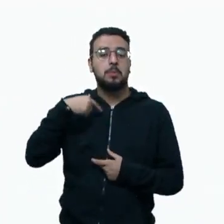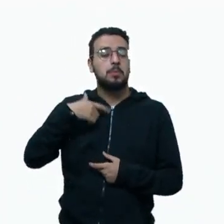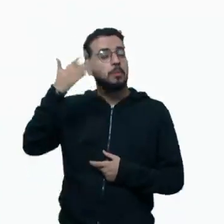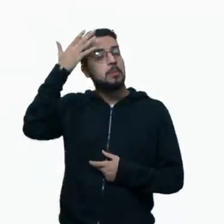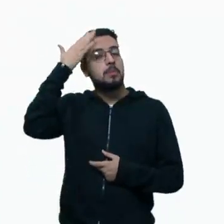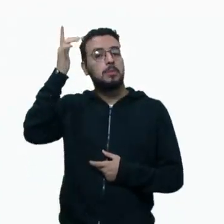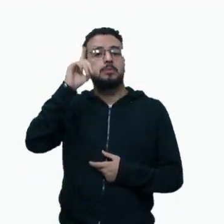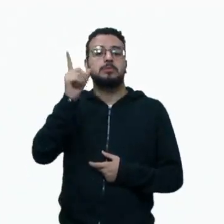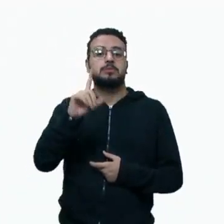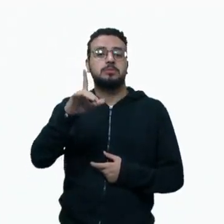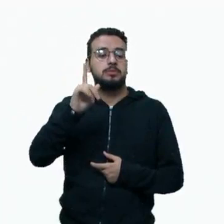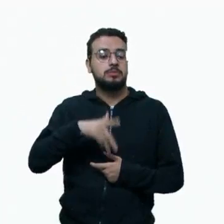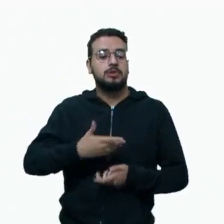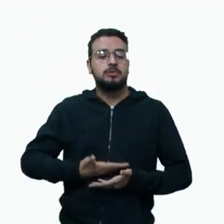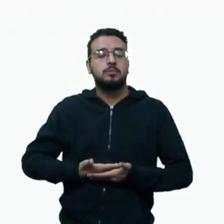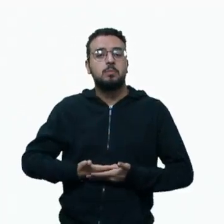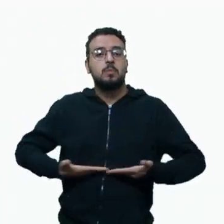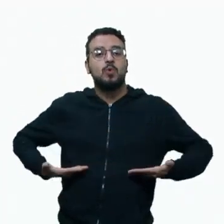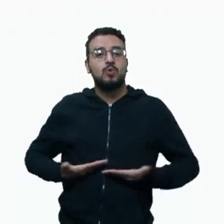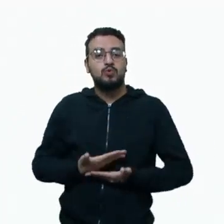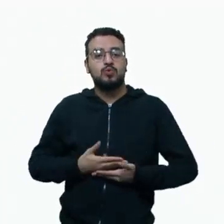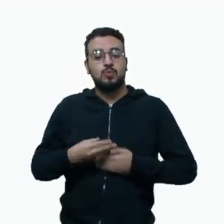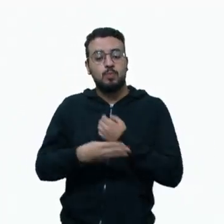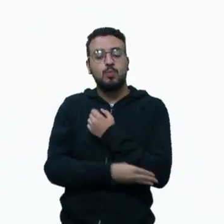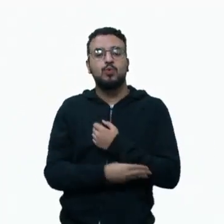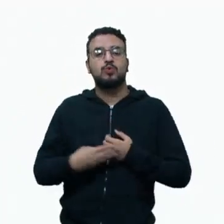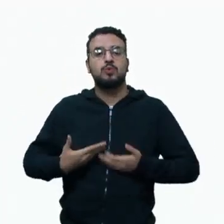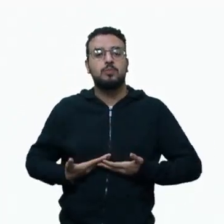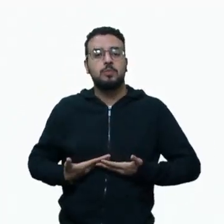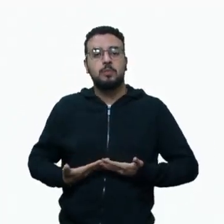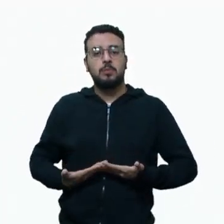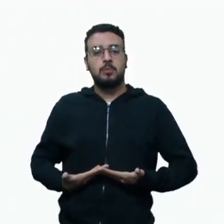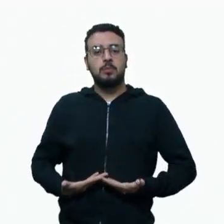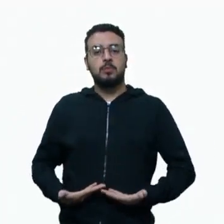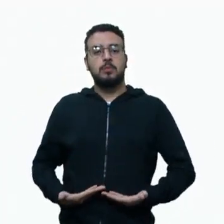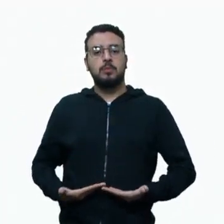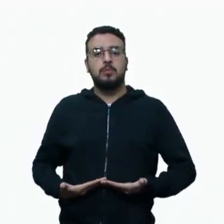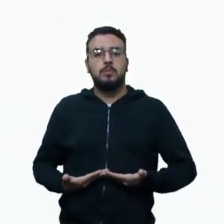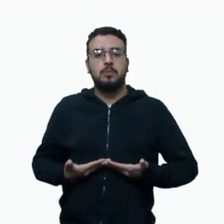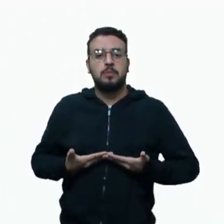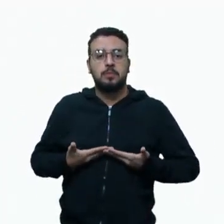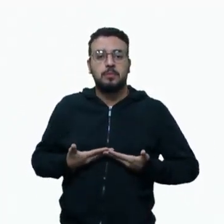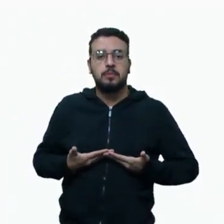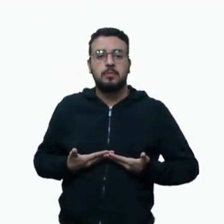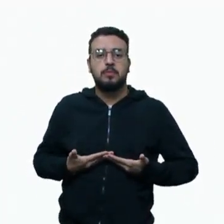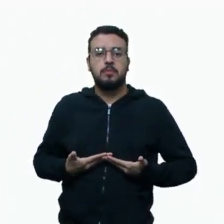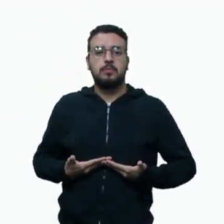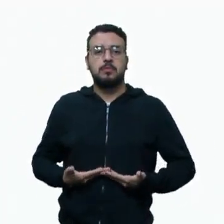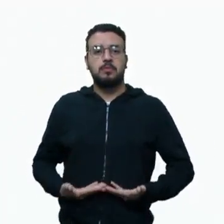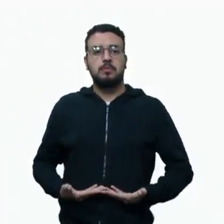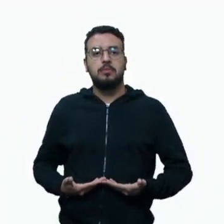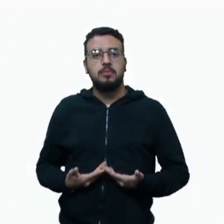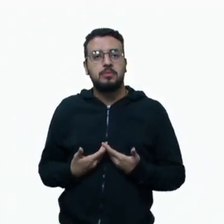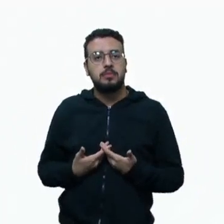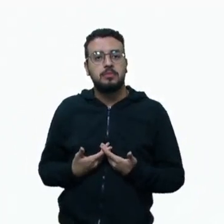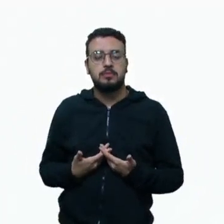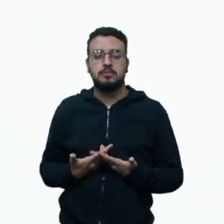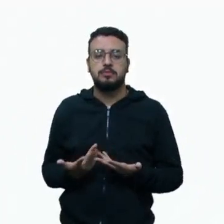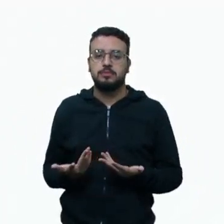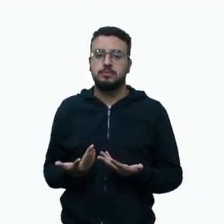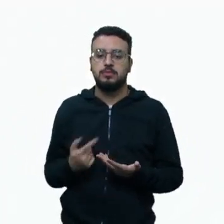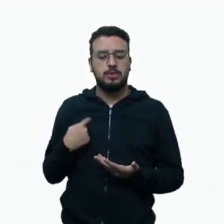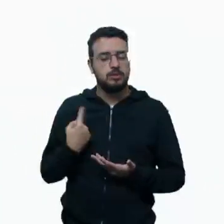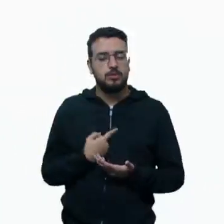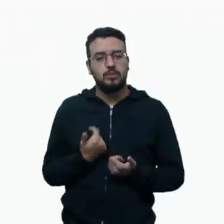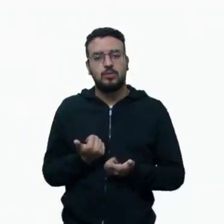de inspiração e expiração. Você não pensa, agora eu vou contrair o diafragma. Não, agora eu vou relaxar o reto do abdômen. Não, não